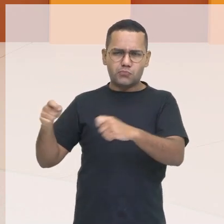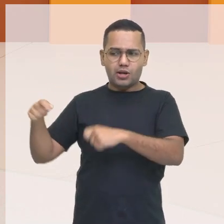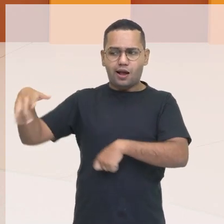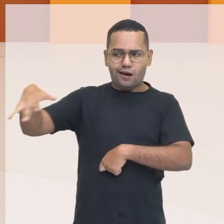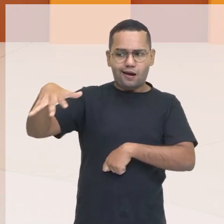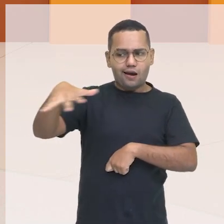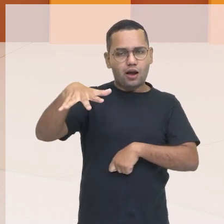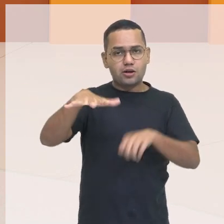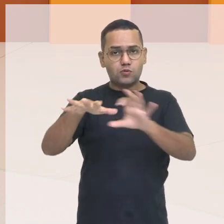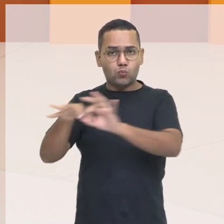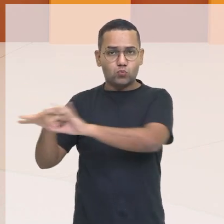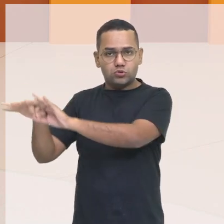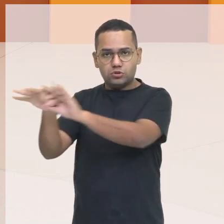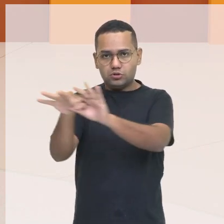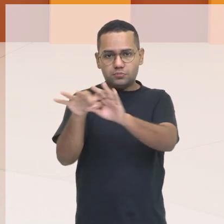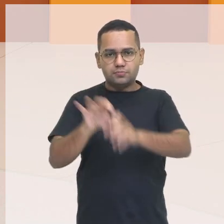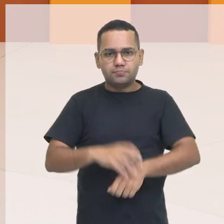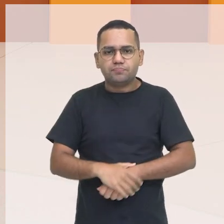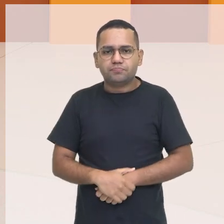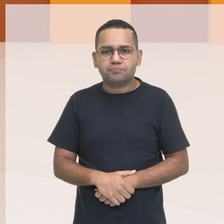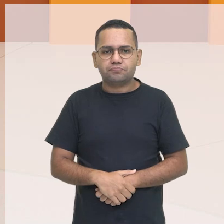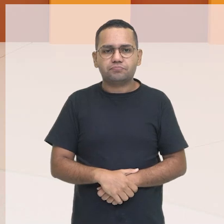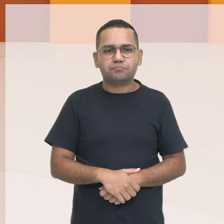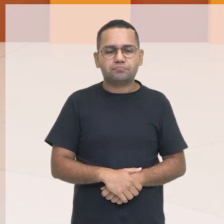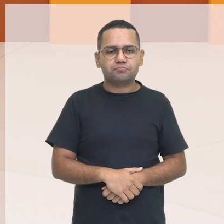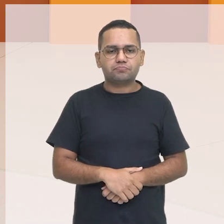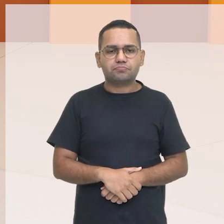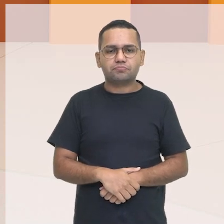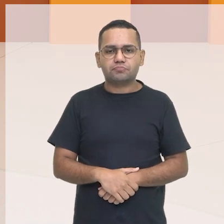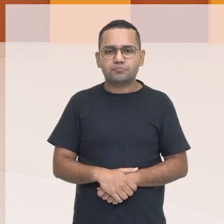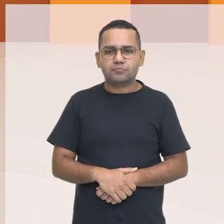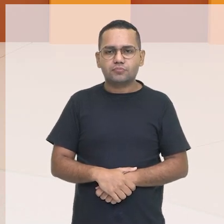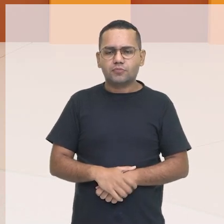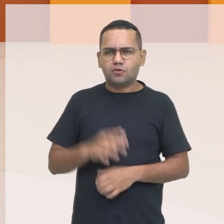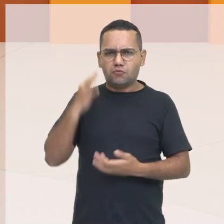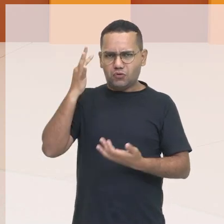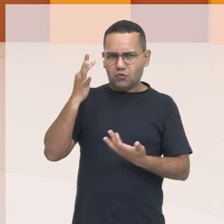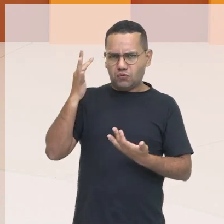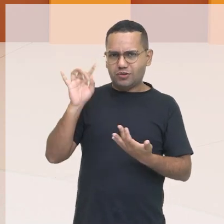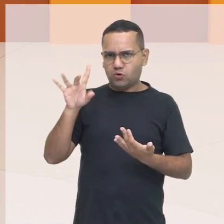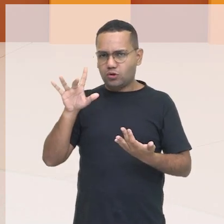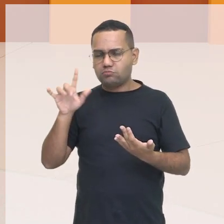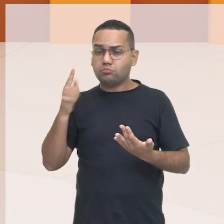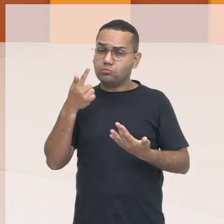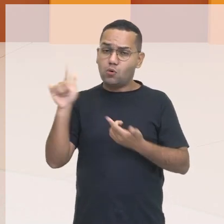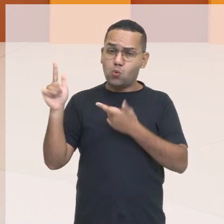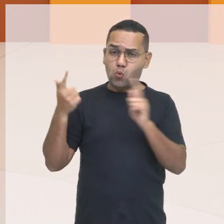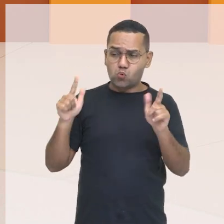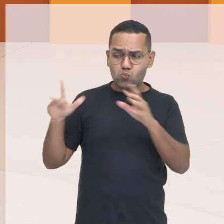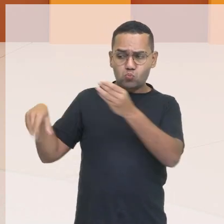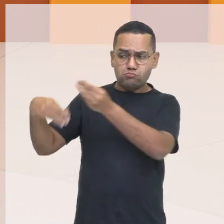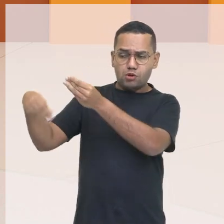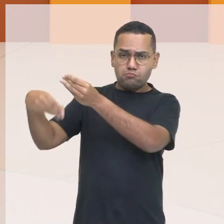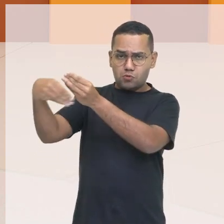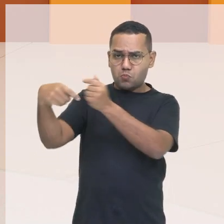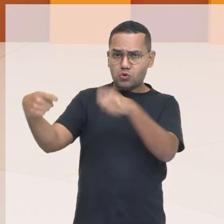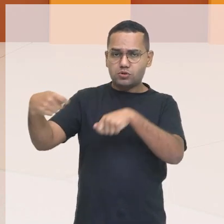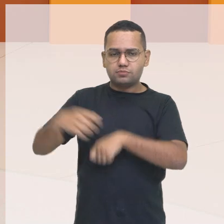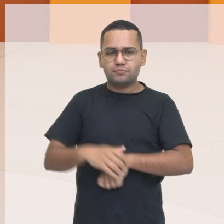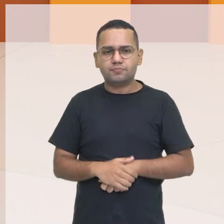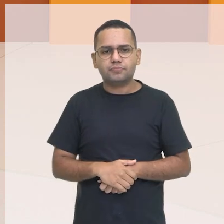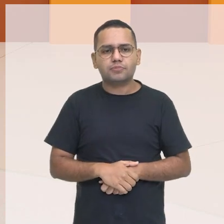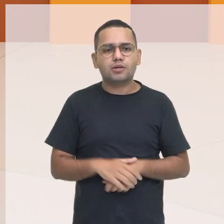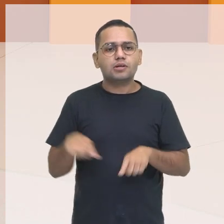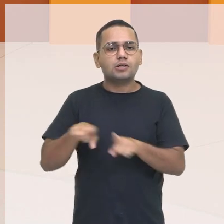abrange várias disciplinas, vários tipos de conhecimento, não é só a filosofia, né? E vai abordar